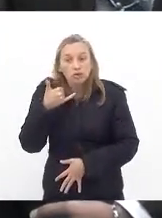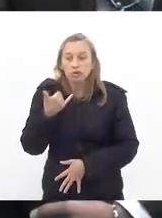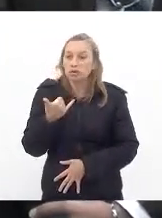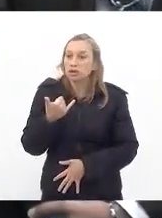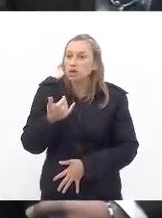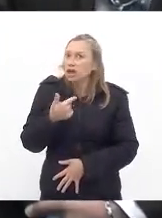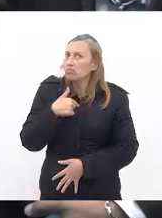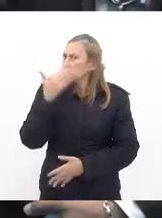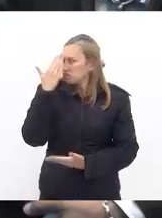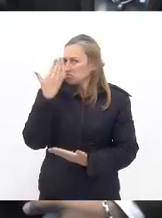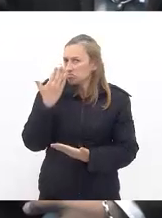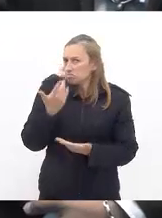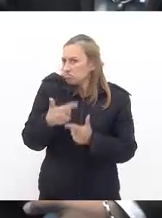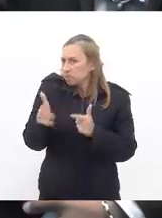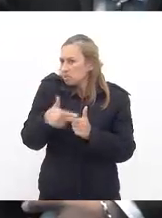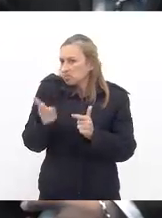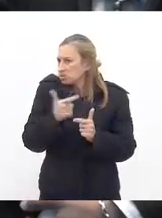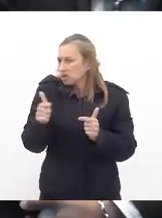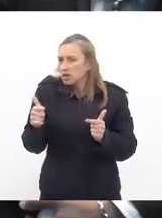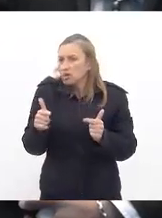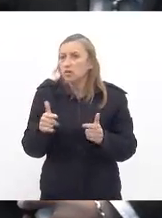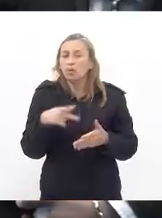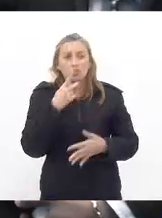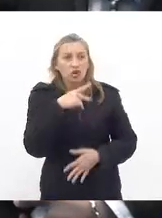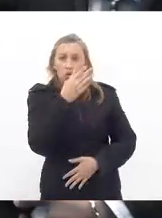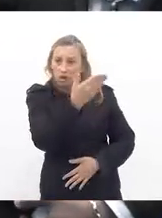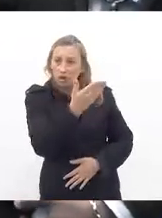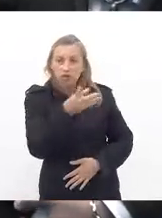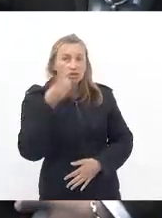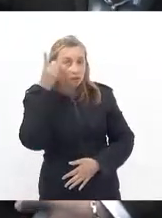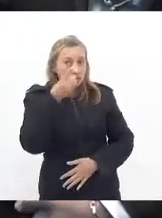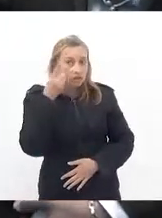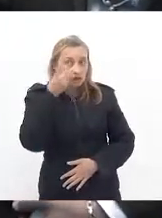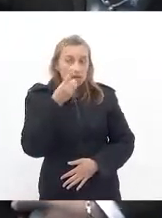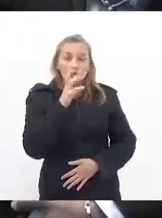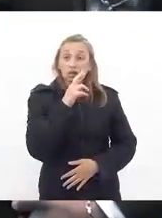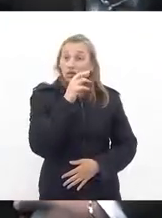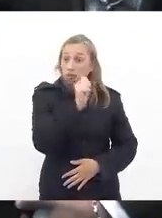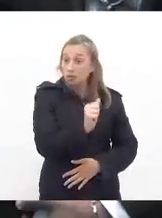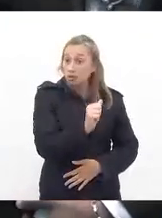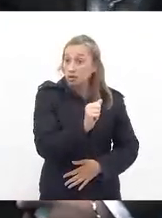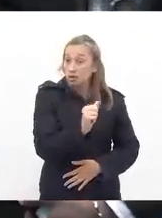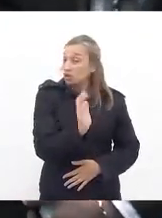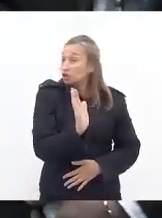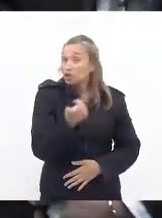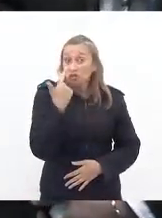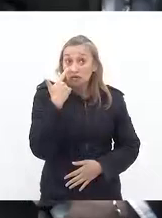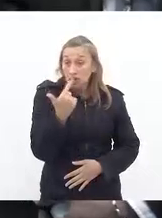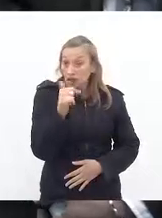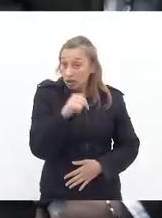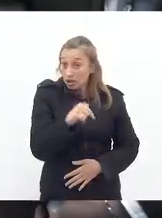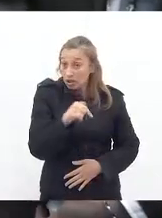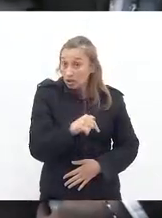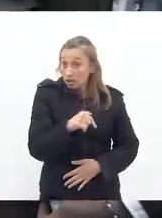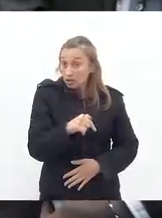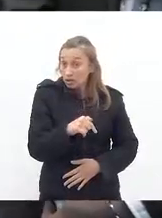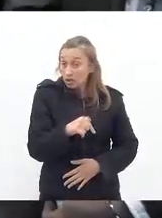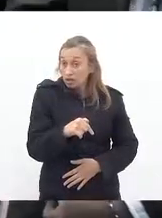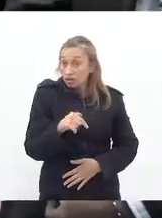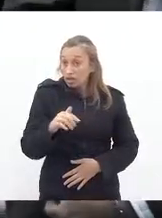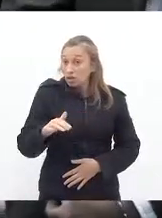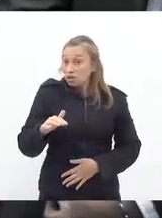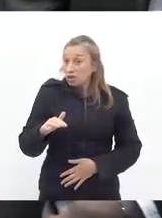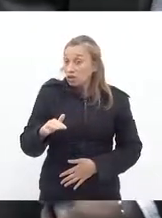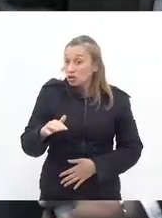eu não queria problema nenhum como da índice aqui o deputado Rodrigo Amorim e já vi aqui gente no